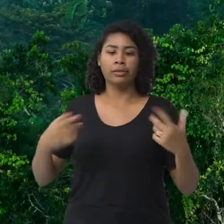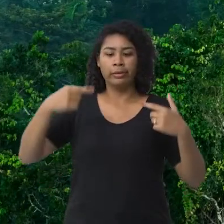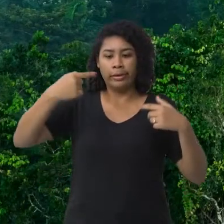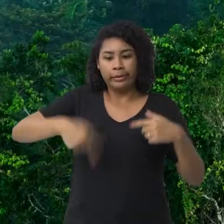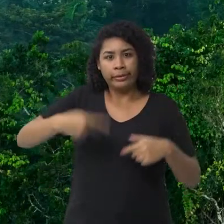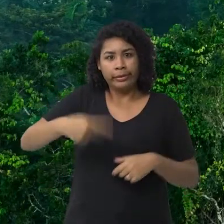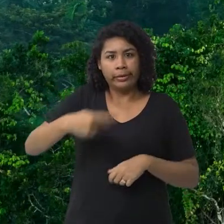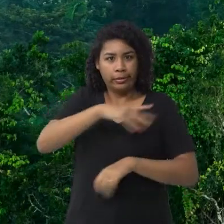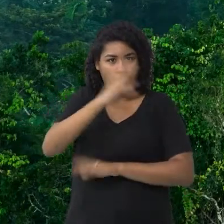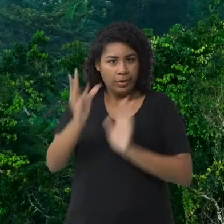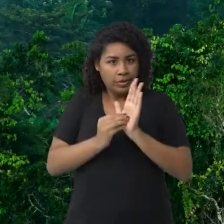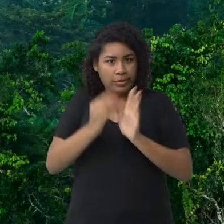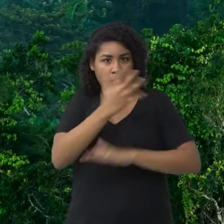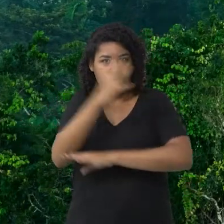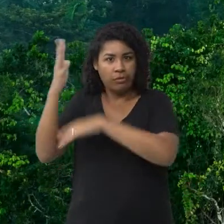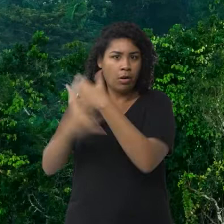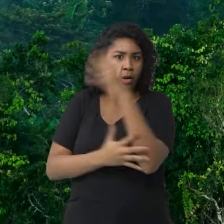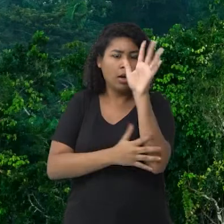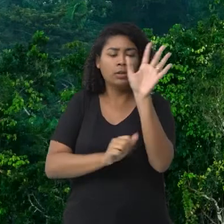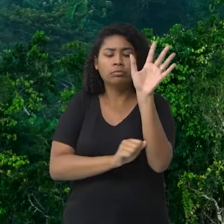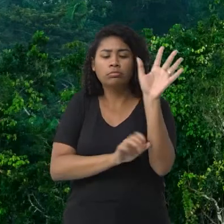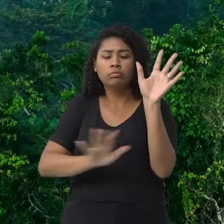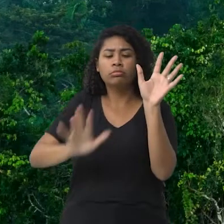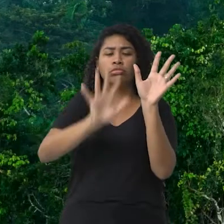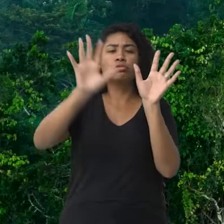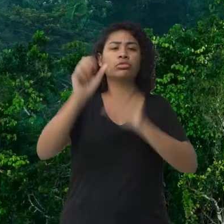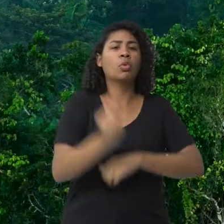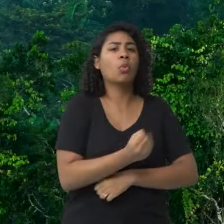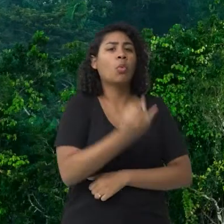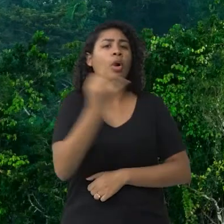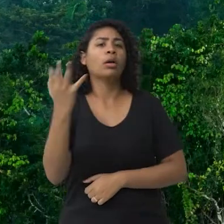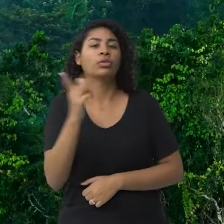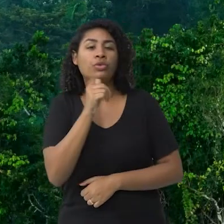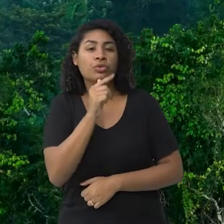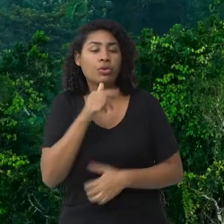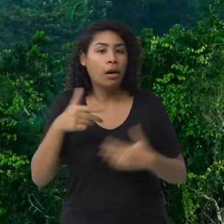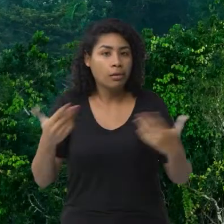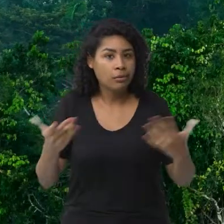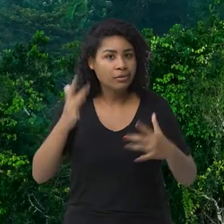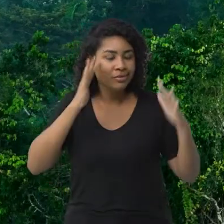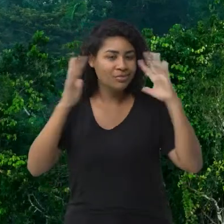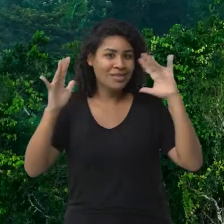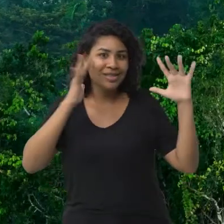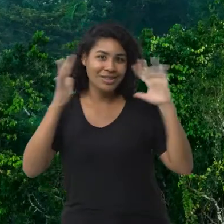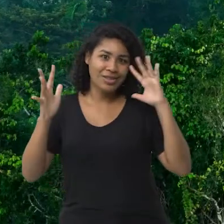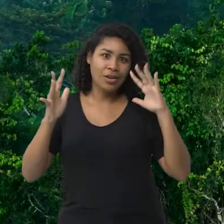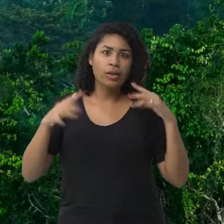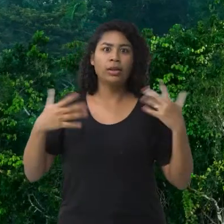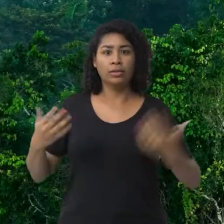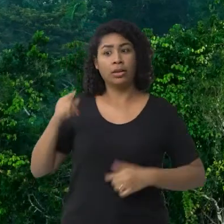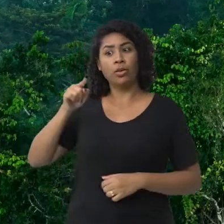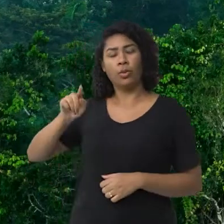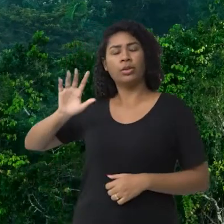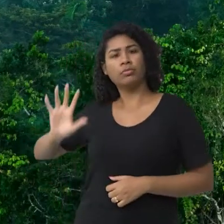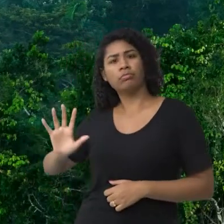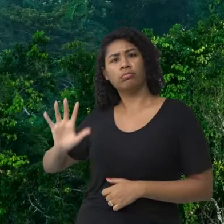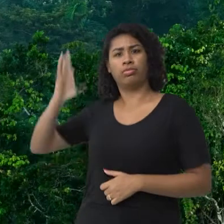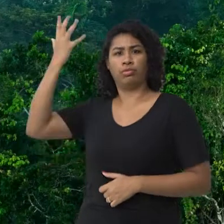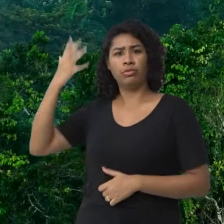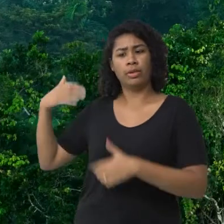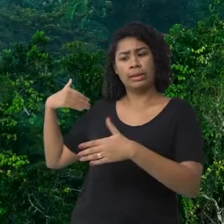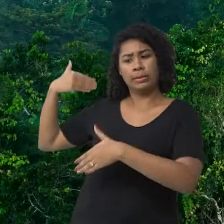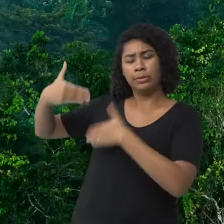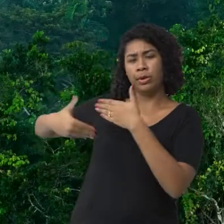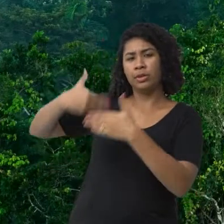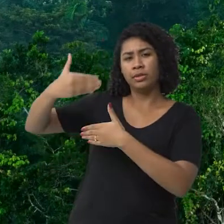consegue colocar de água na atmosfera. Esse fenômeno, esse processo